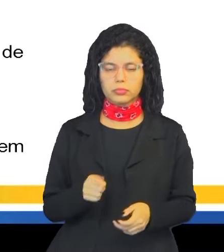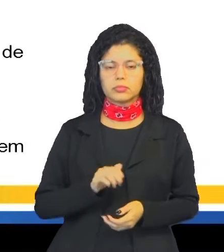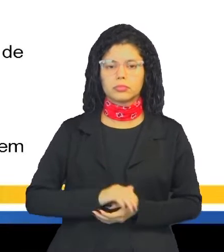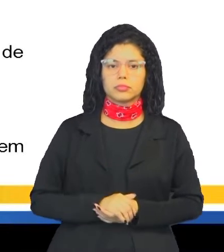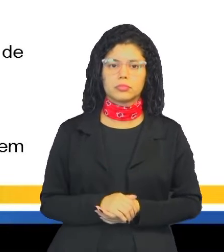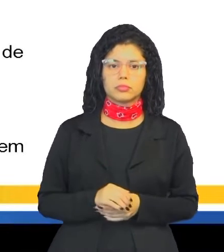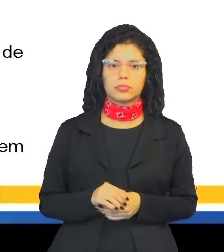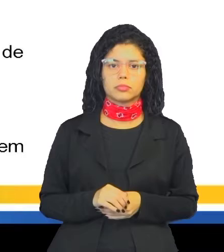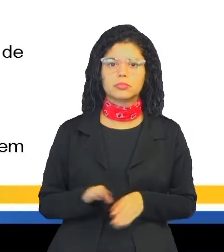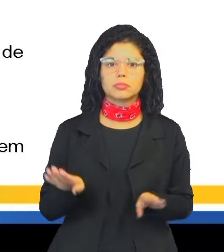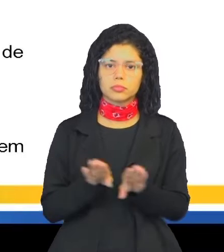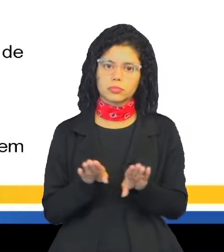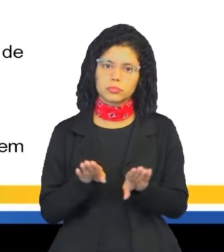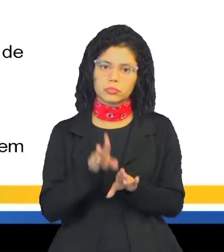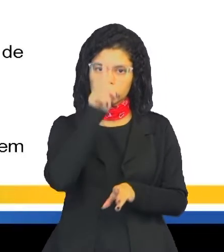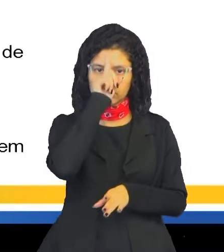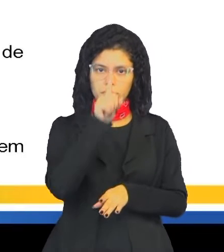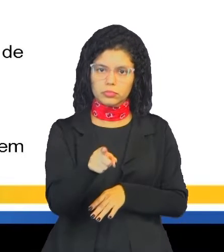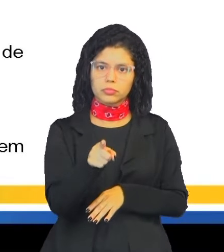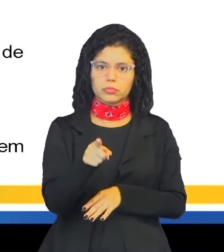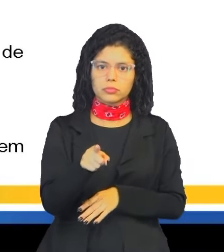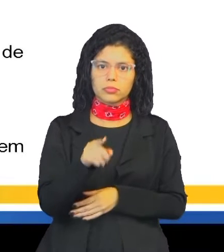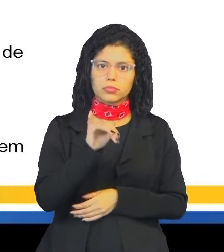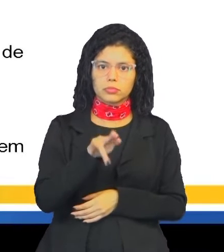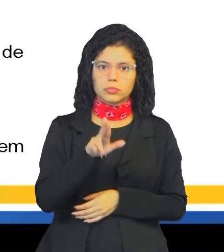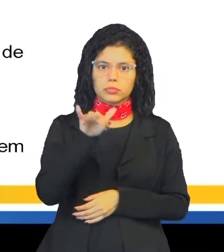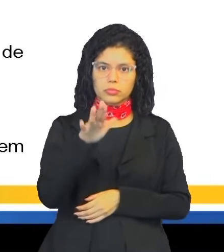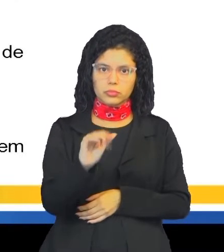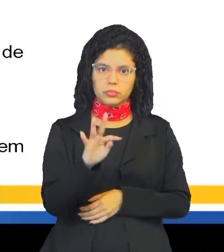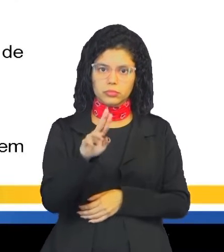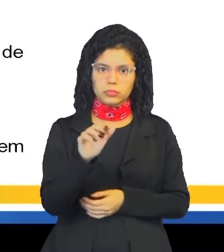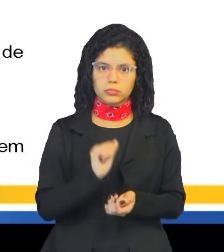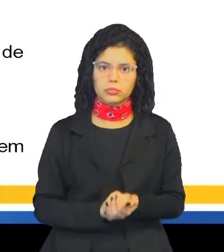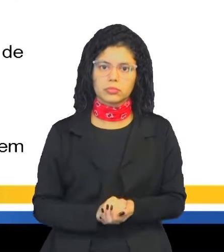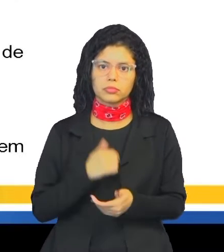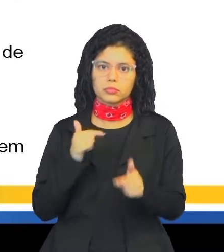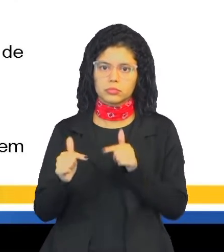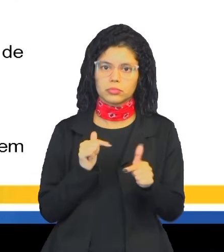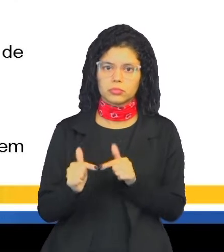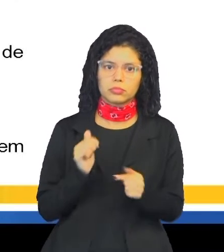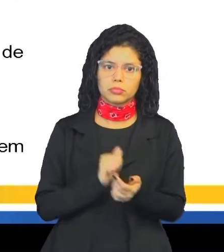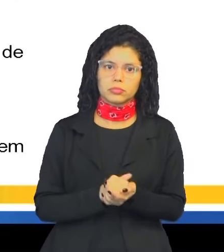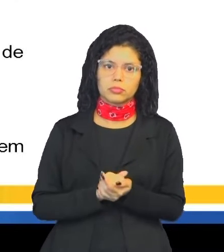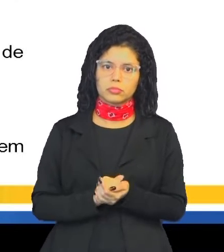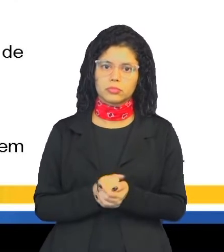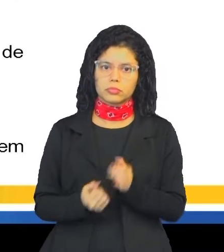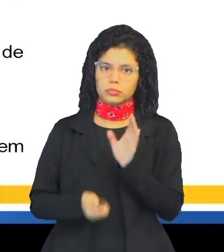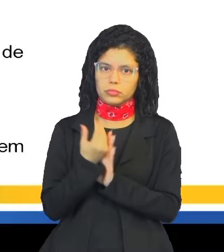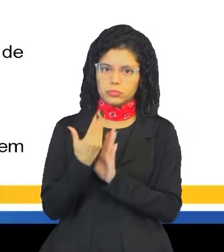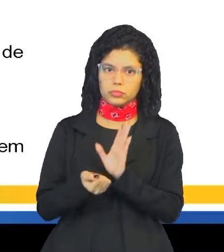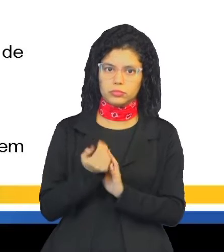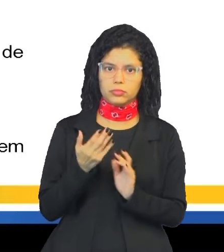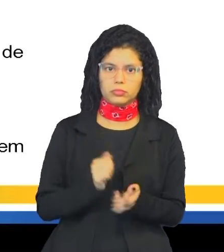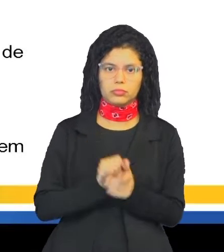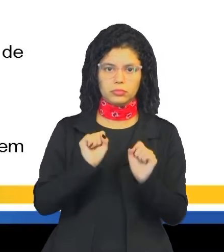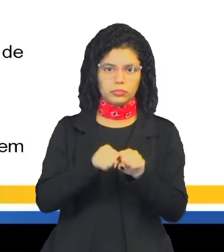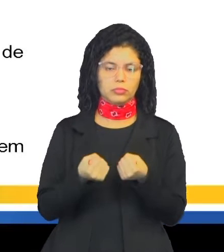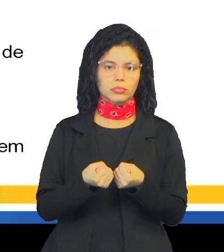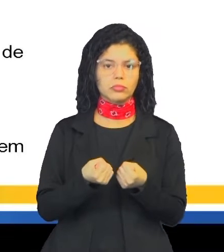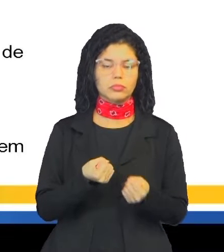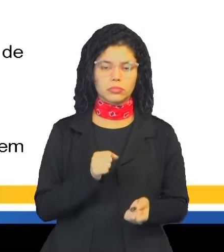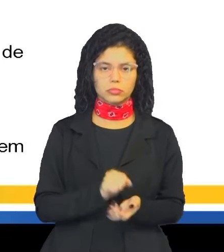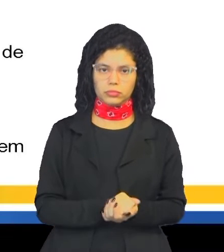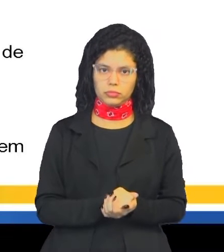O confronto contra senhores ou feitores, né, o boicote aos trabalhos, né, a sabotagem na produção, né,